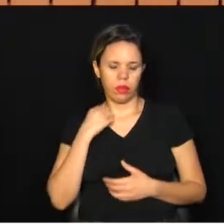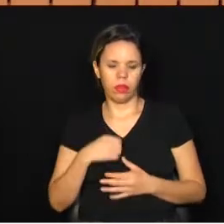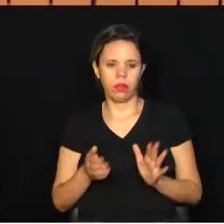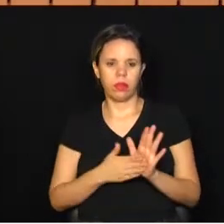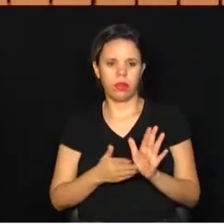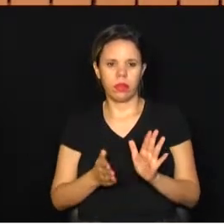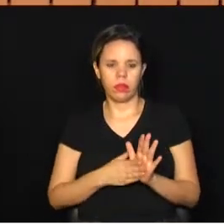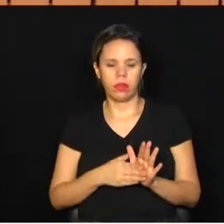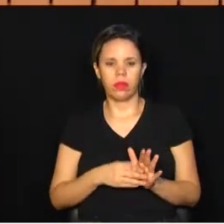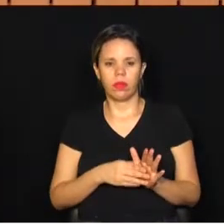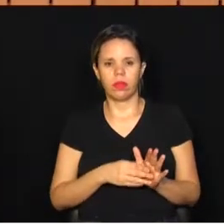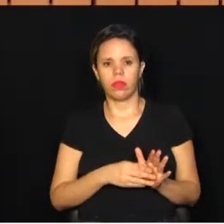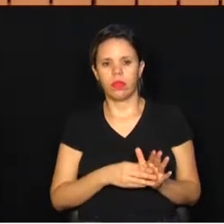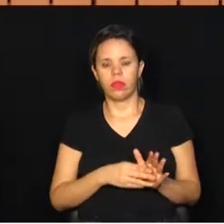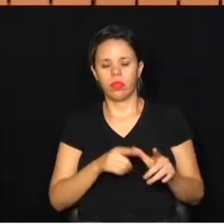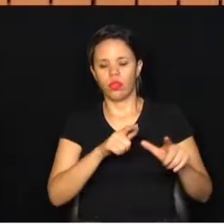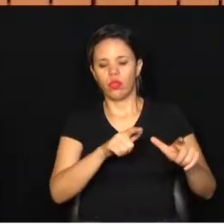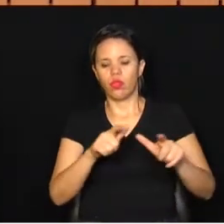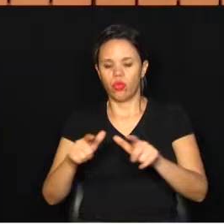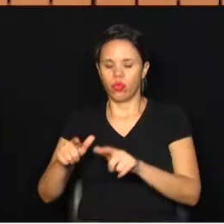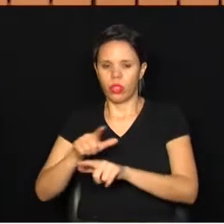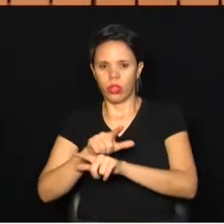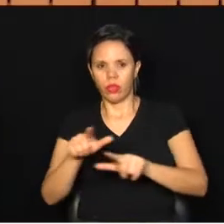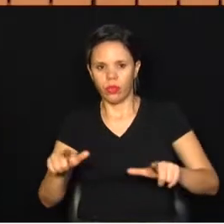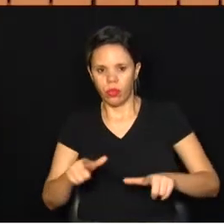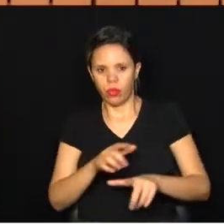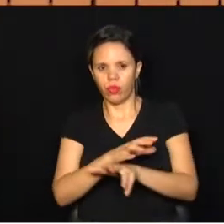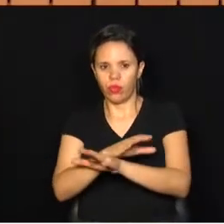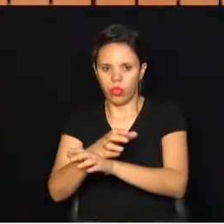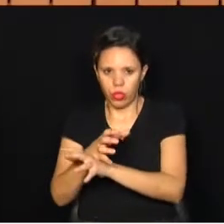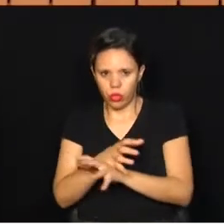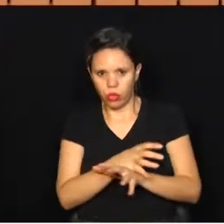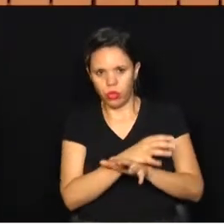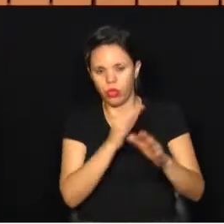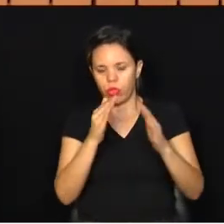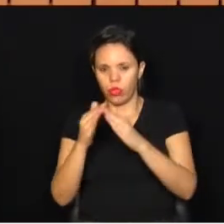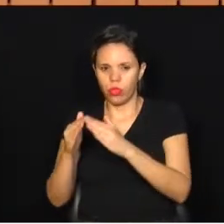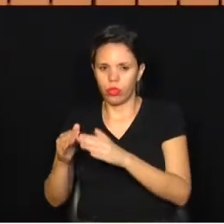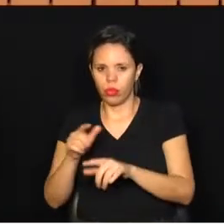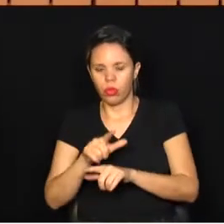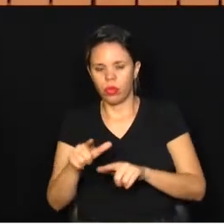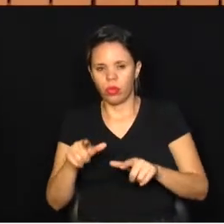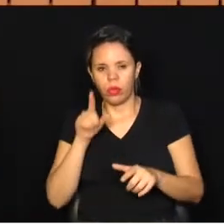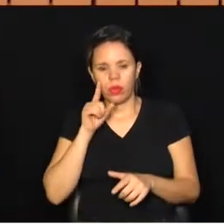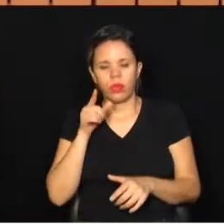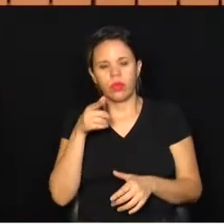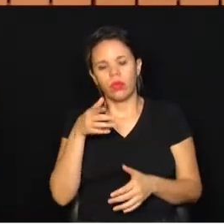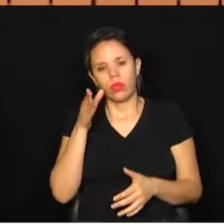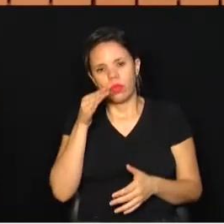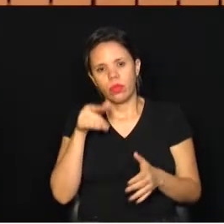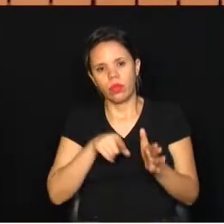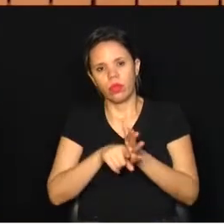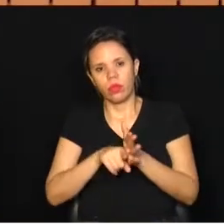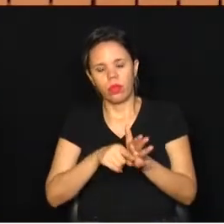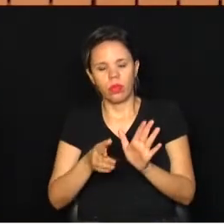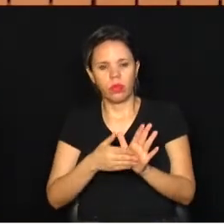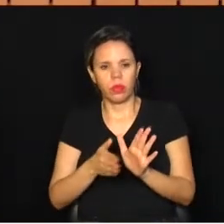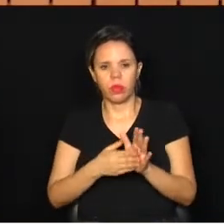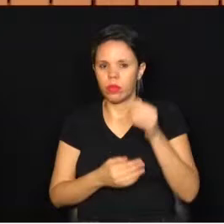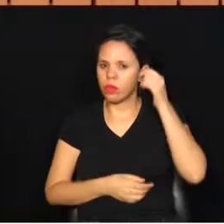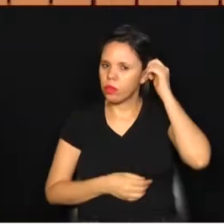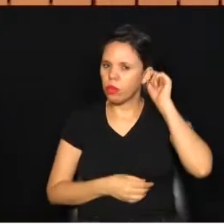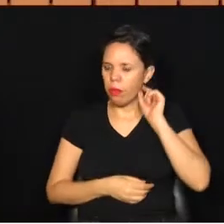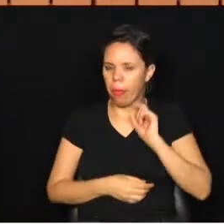Propostas de ocupação dos vazios do território, que acaba gerando especulação imobiliária. Quais as propostas para